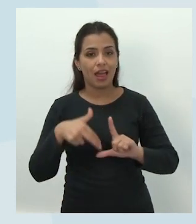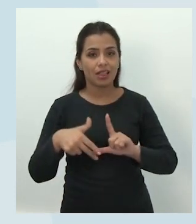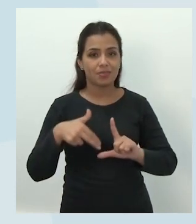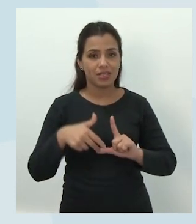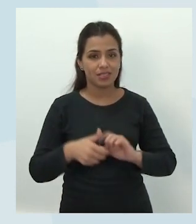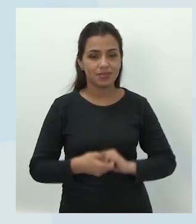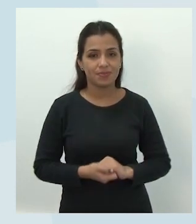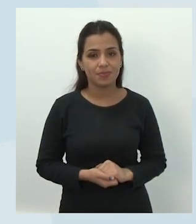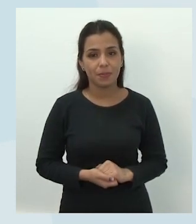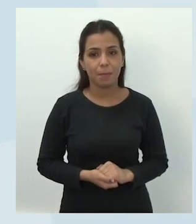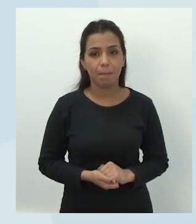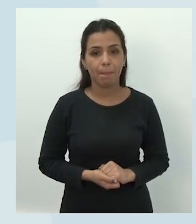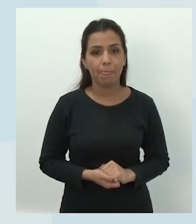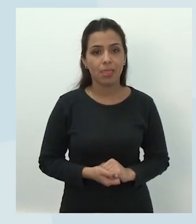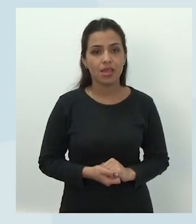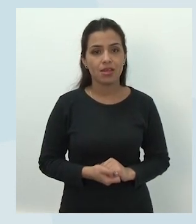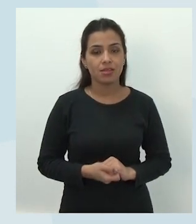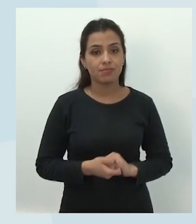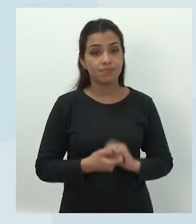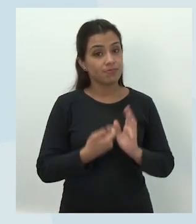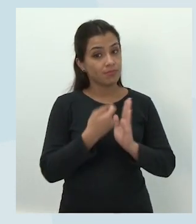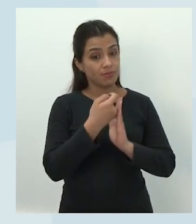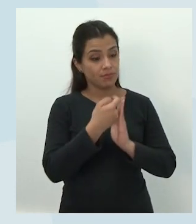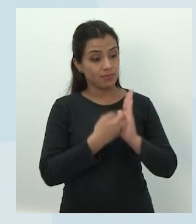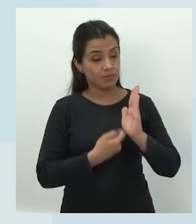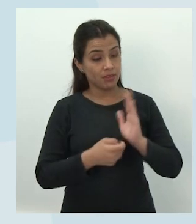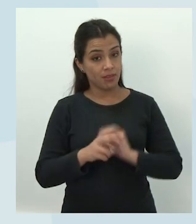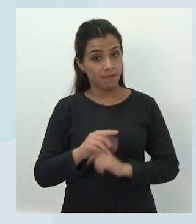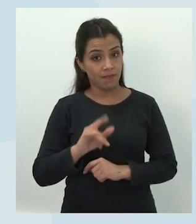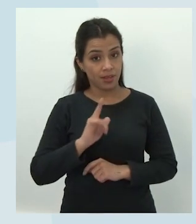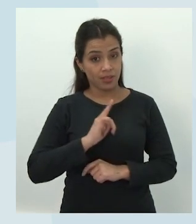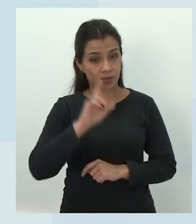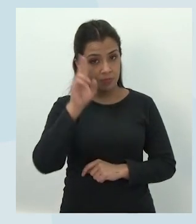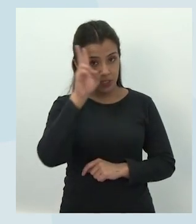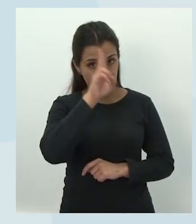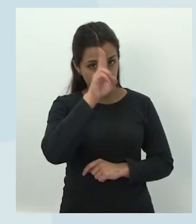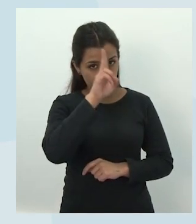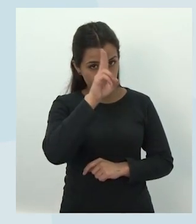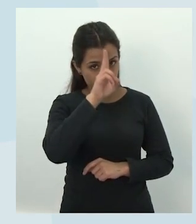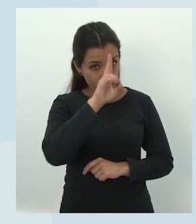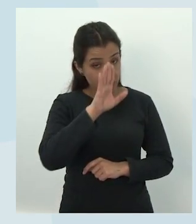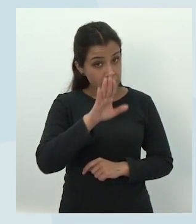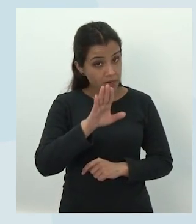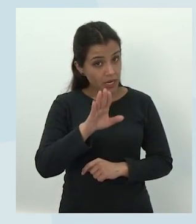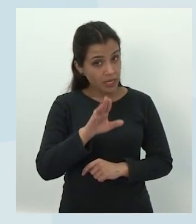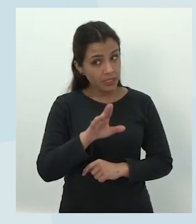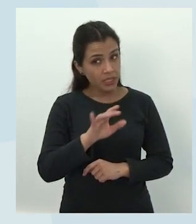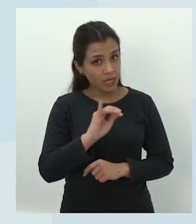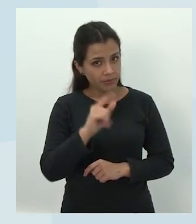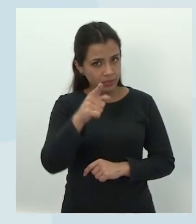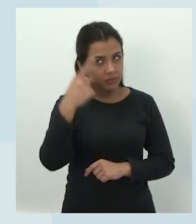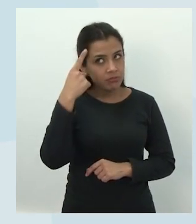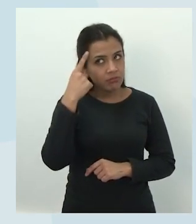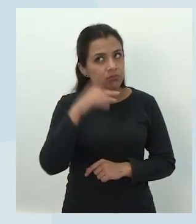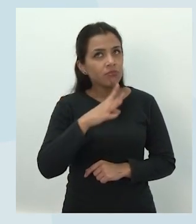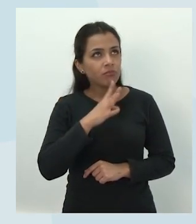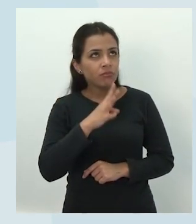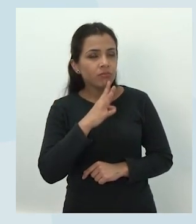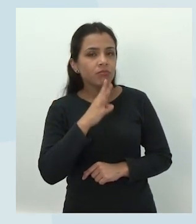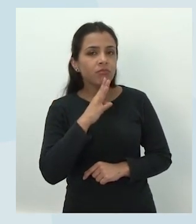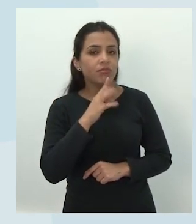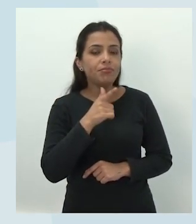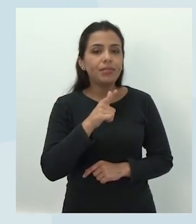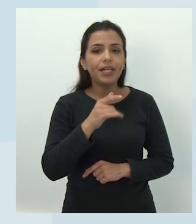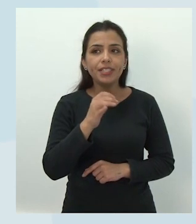do roteiro vai ter como ponto de partida uma história conhecida por você, mas que seja contada por outro personagem, ou seja, nós teremos então aí